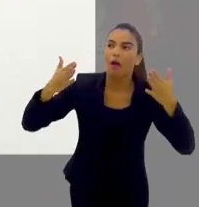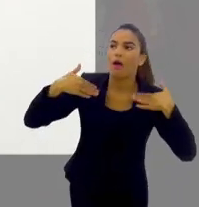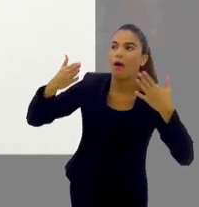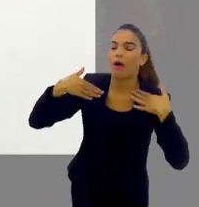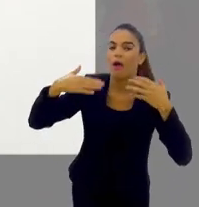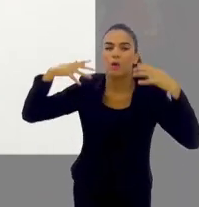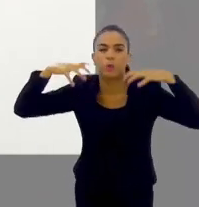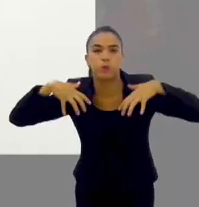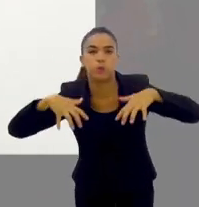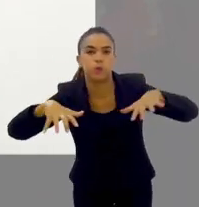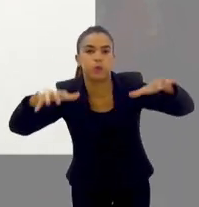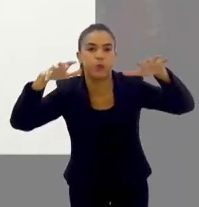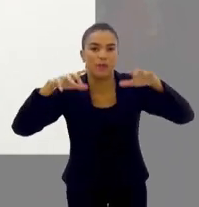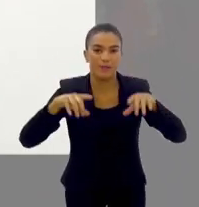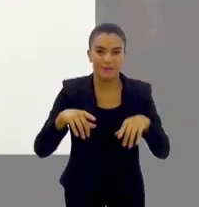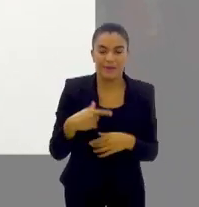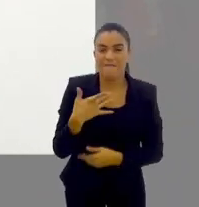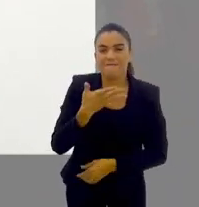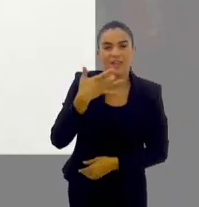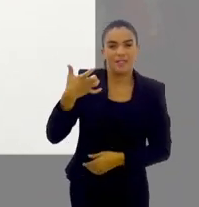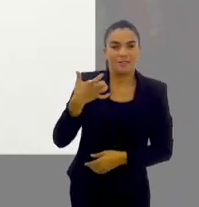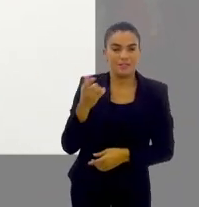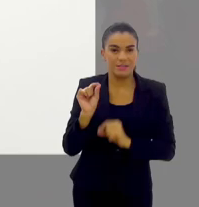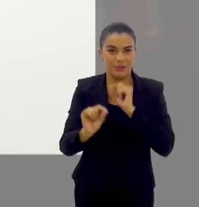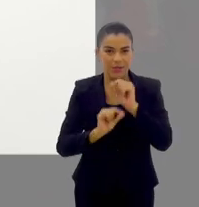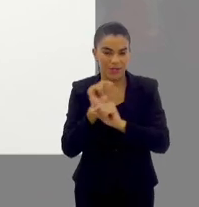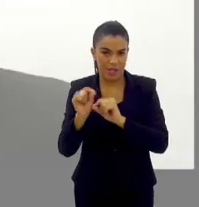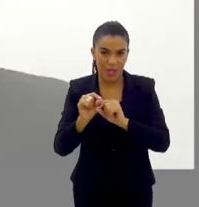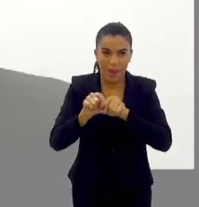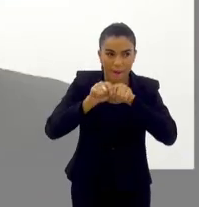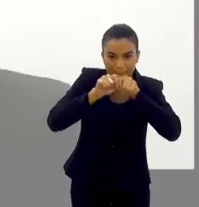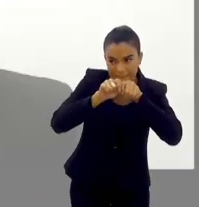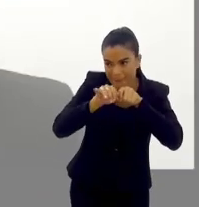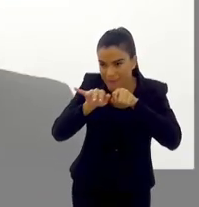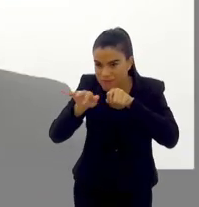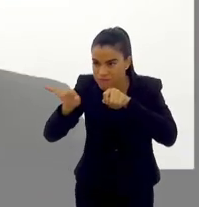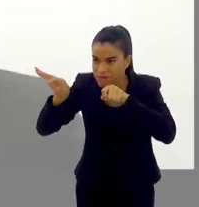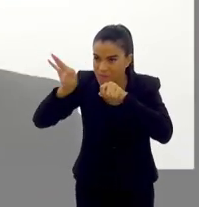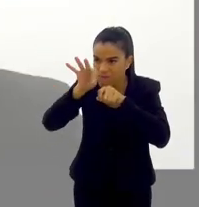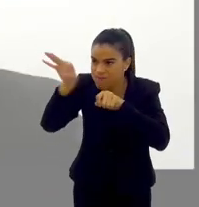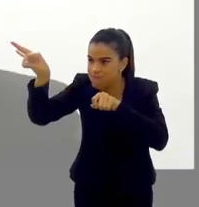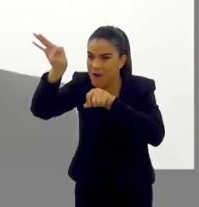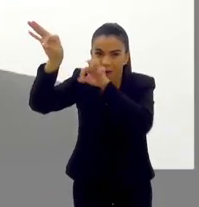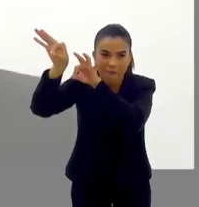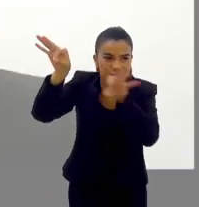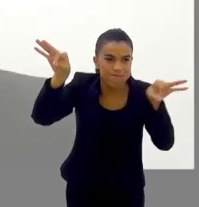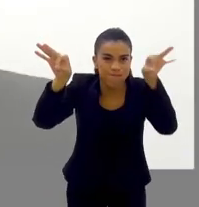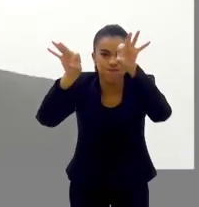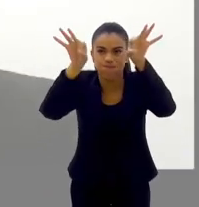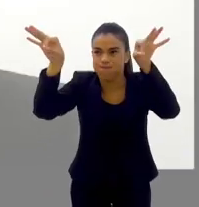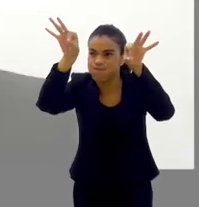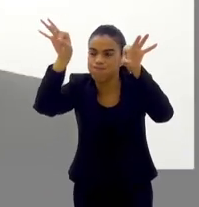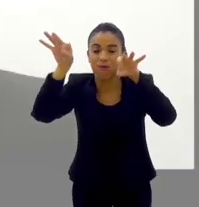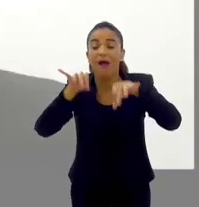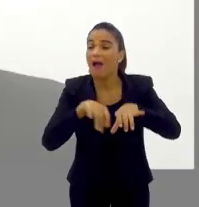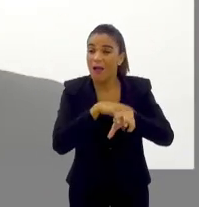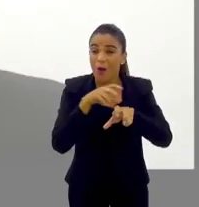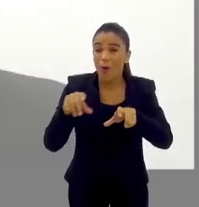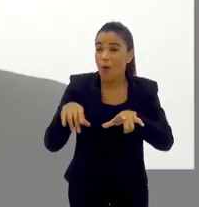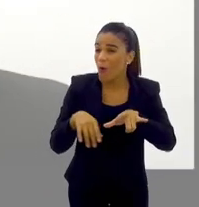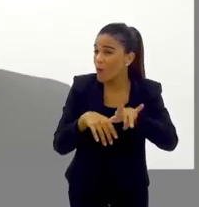tropical, que facilita, que favorece a disseminação do mosquito, né? Que é o